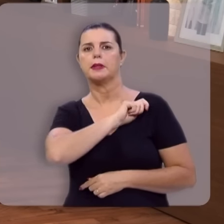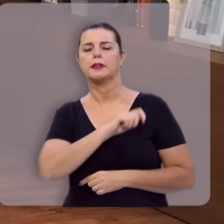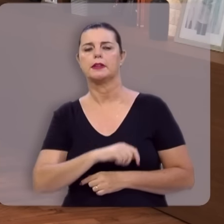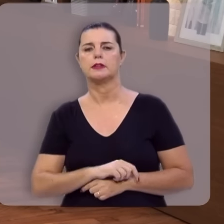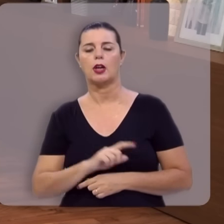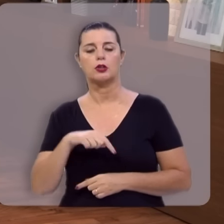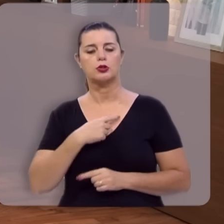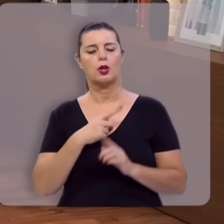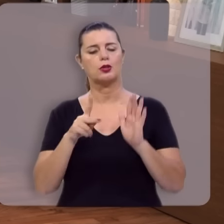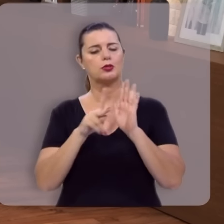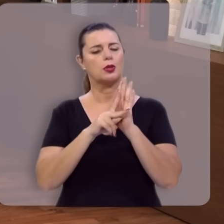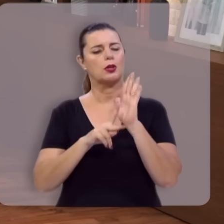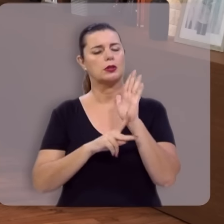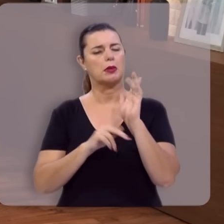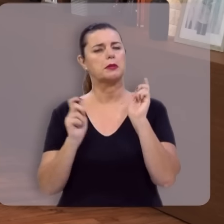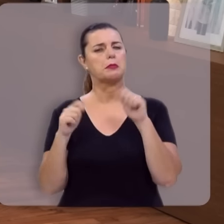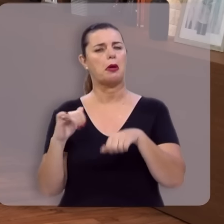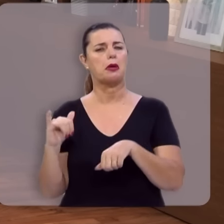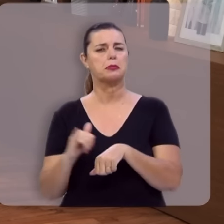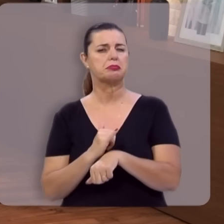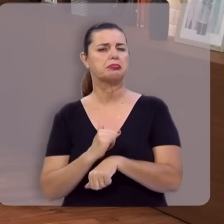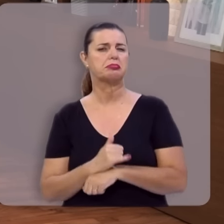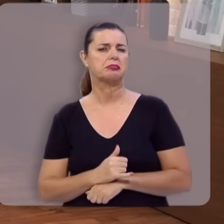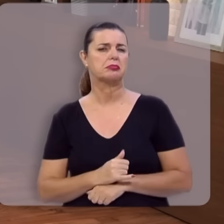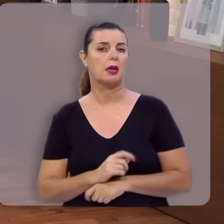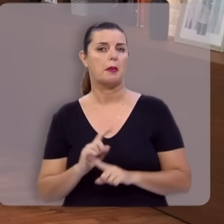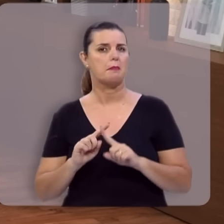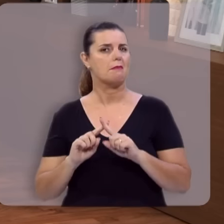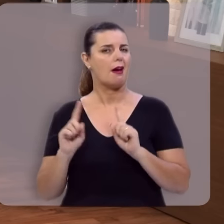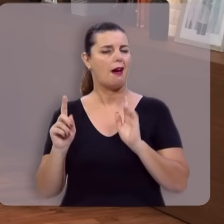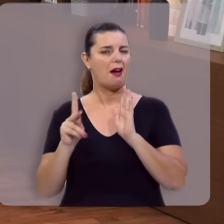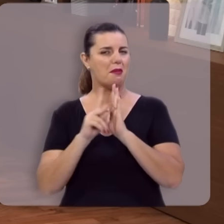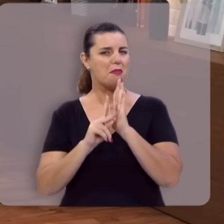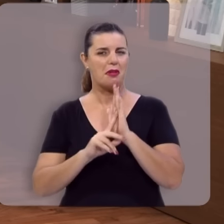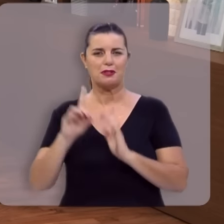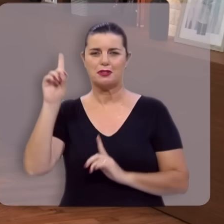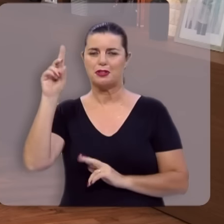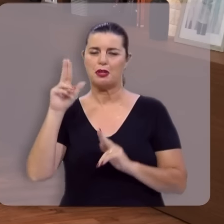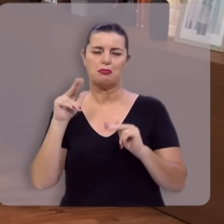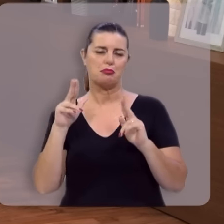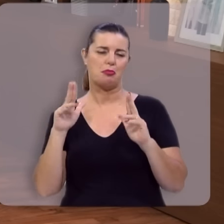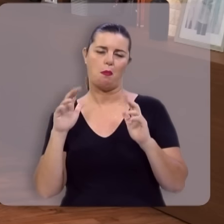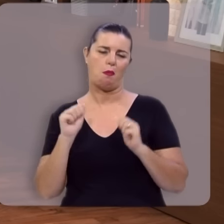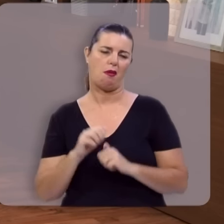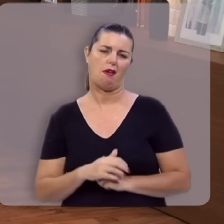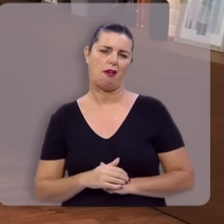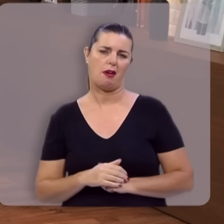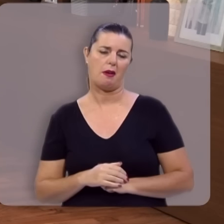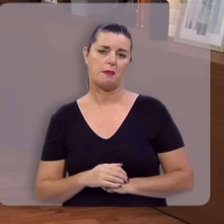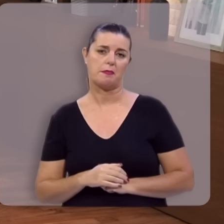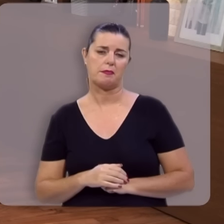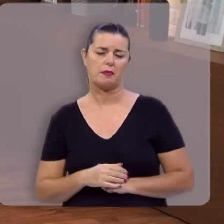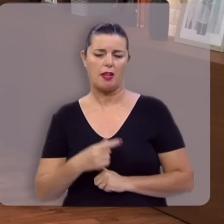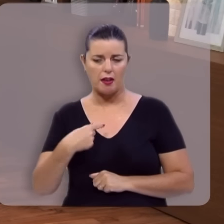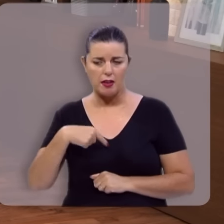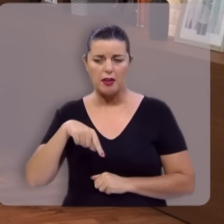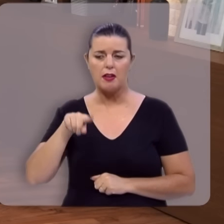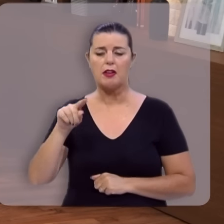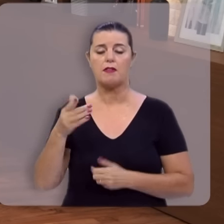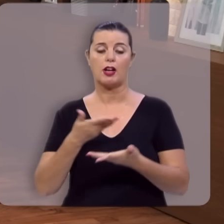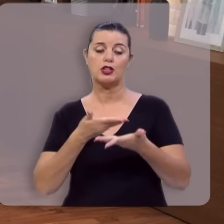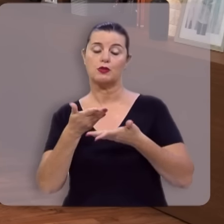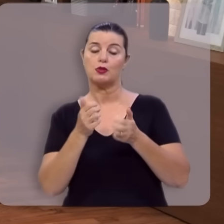nossos planos podem até ser frustrados, mas os planos de Deus jamais. E Ele vai